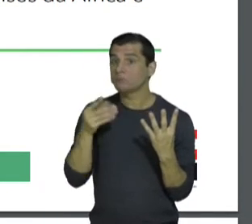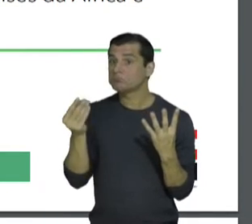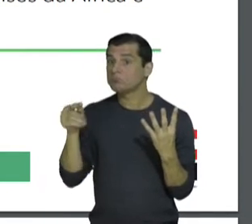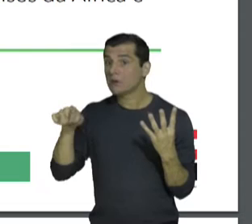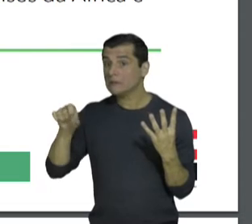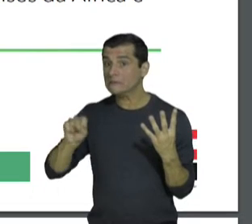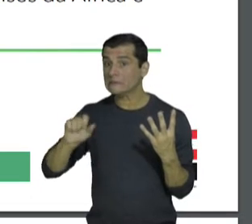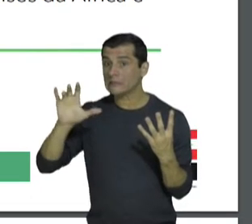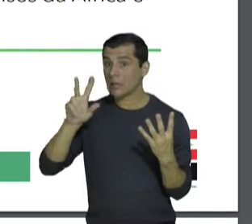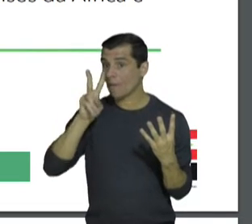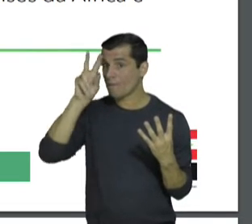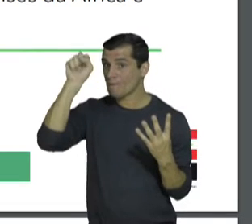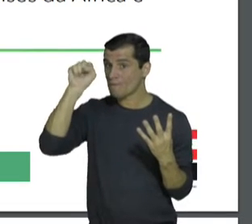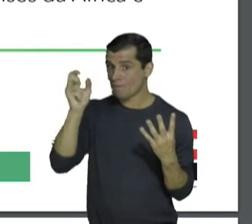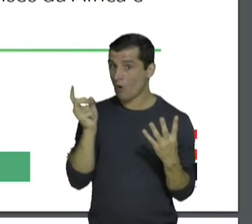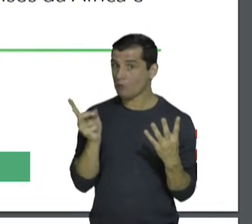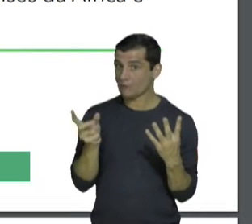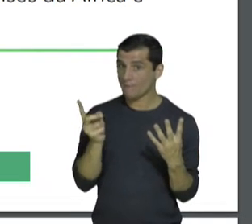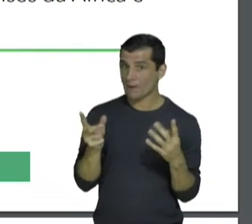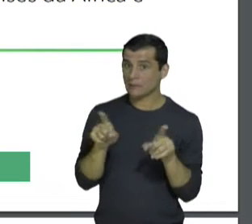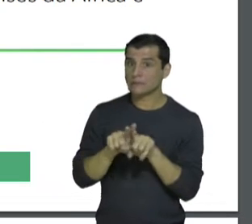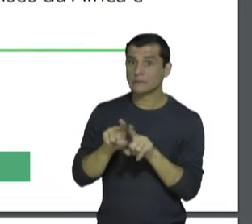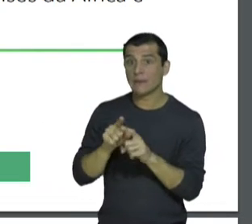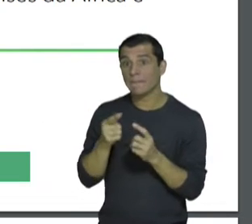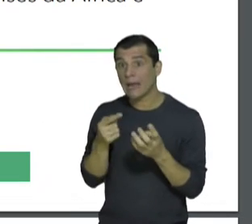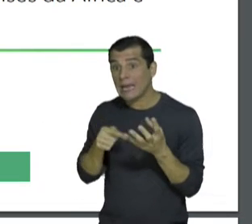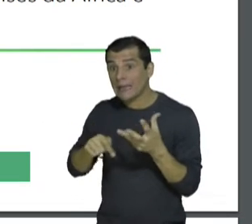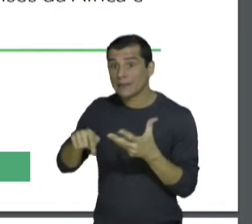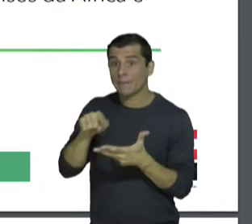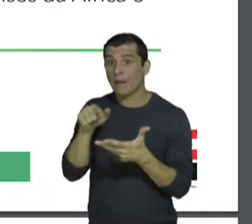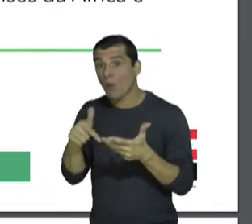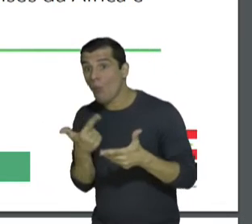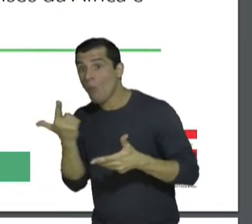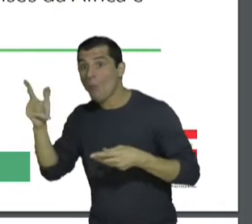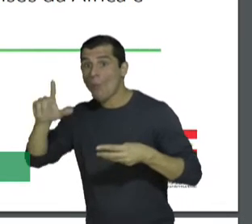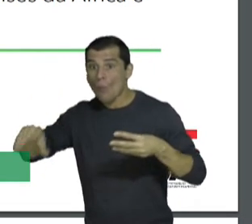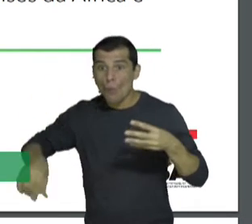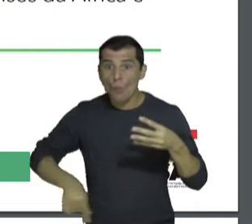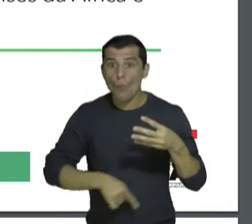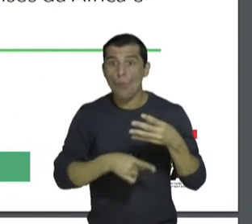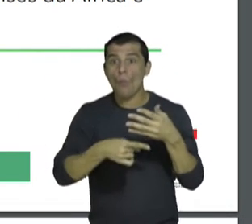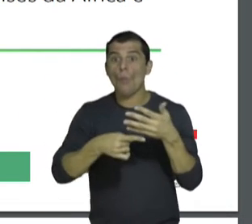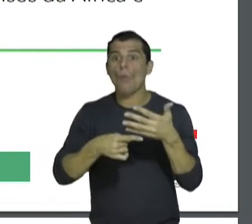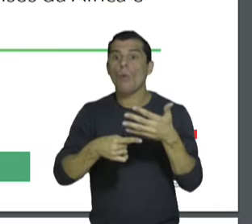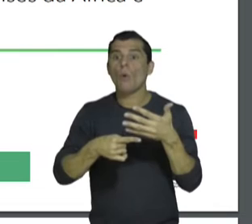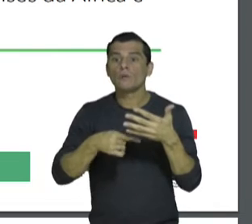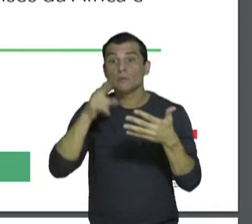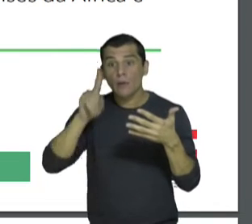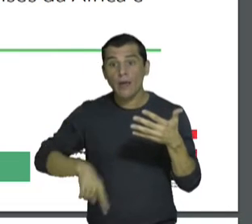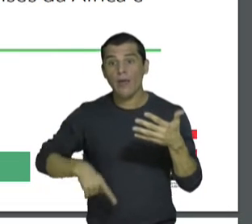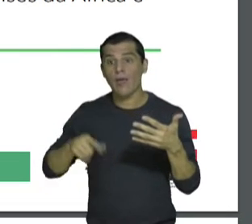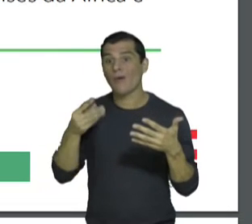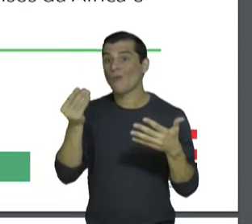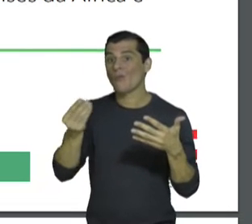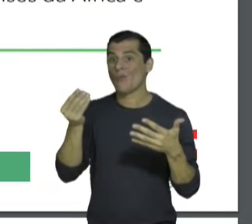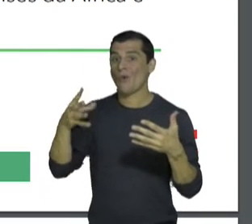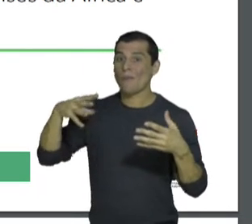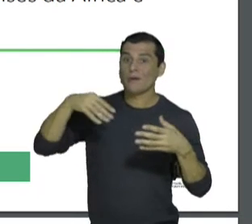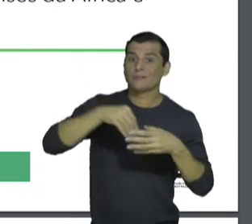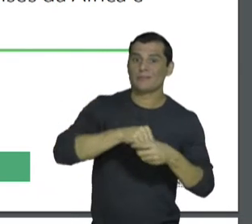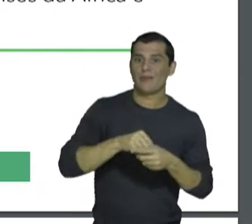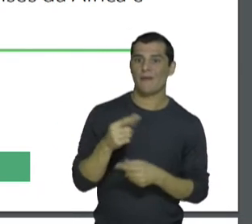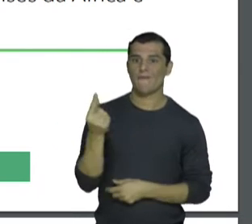elemento extremamente importante nessa nessa questão é a questão e é o ponto do valor agregado n